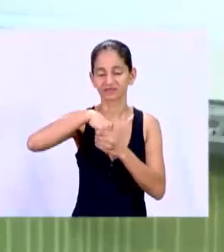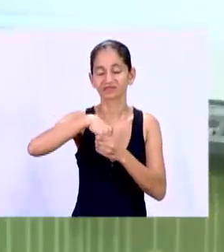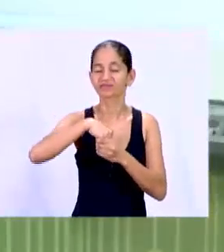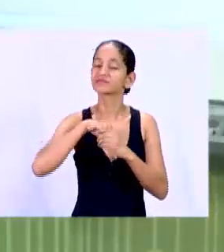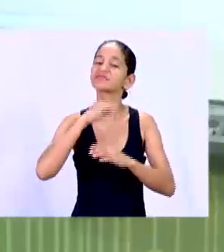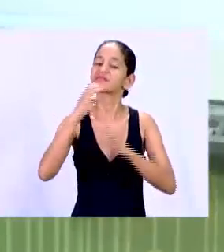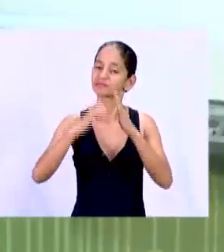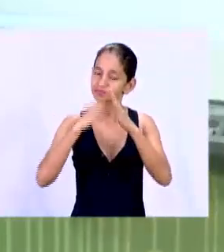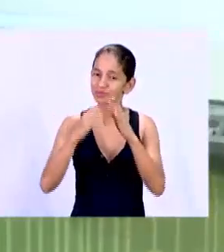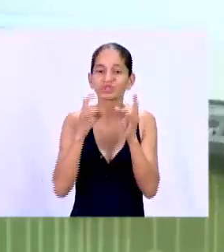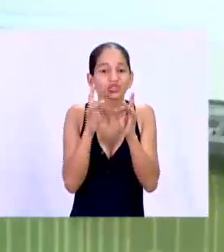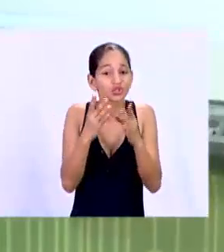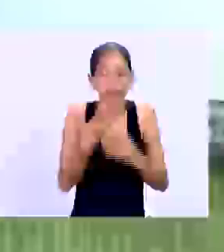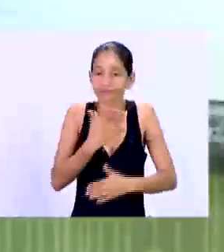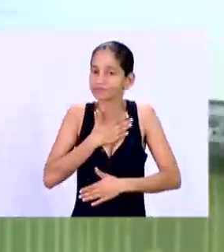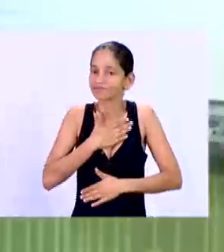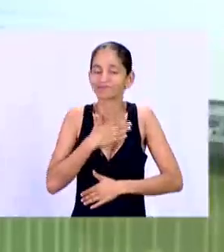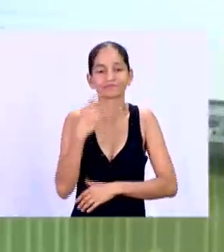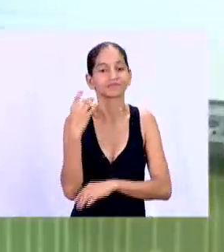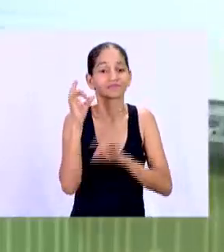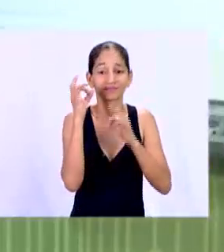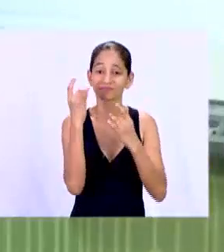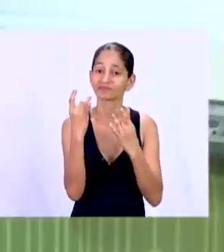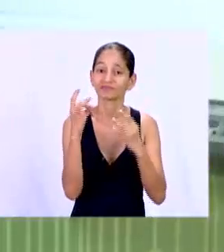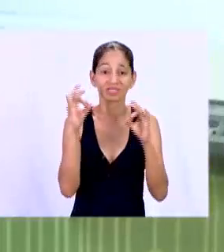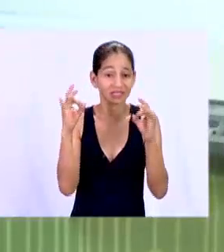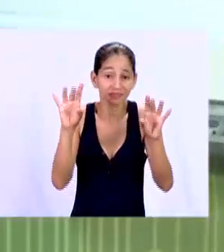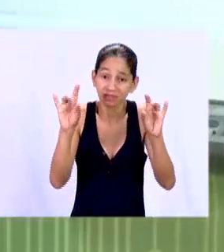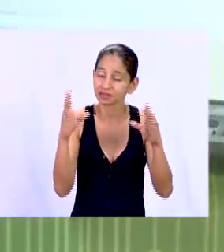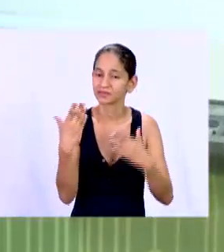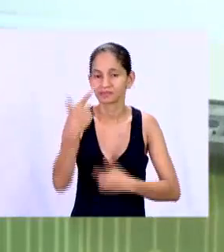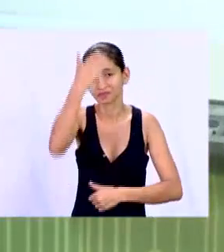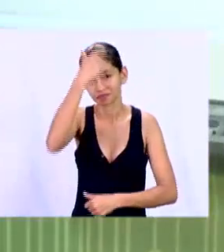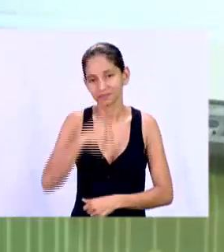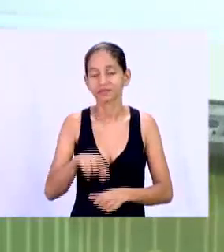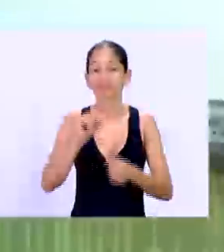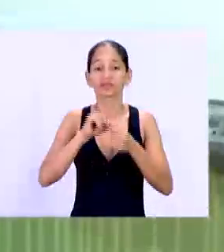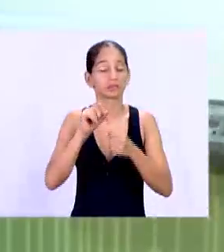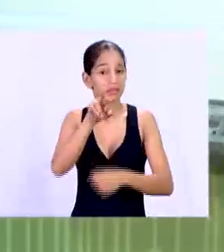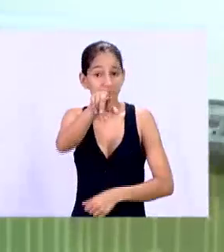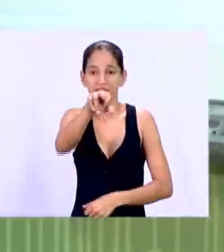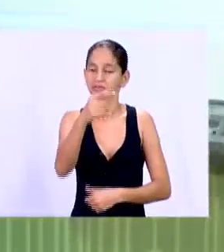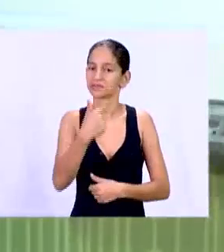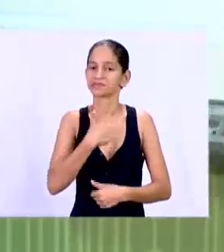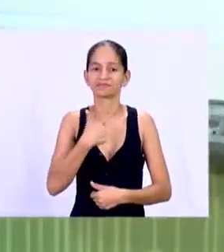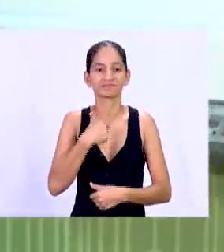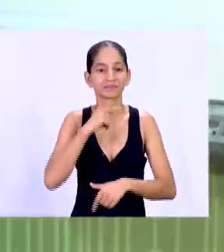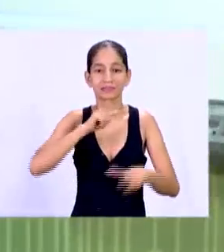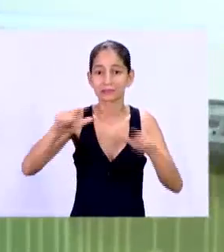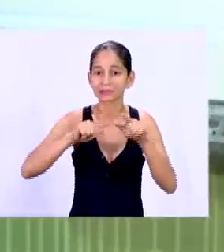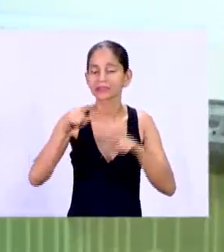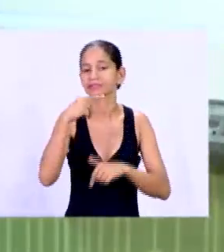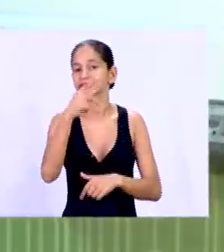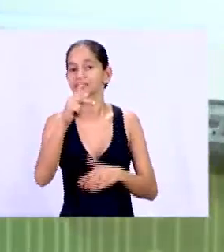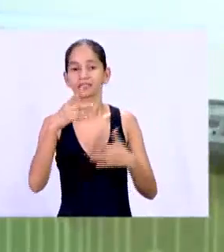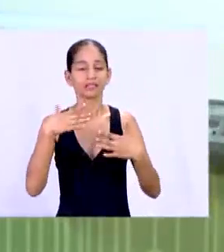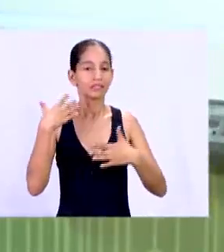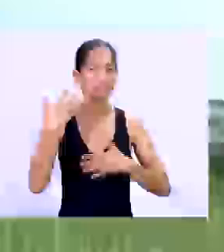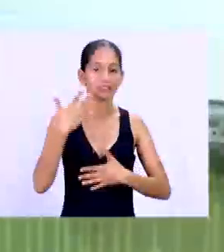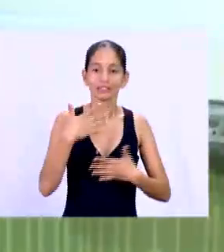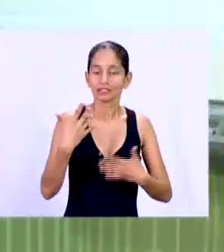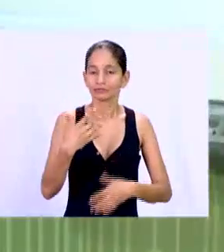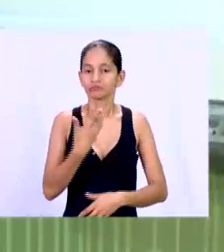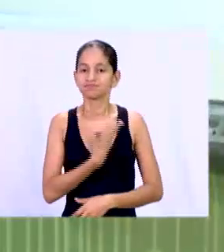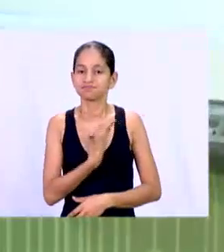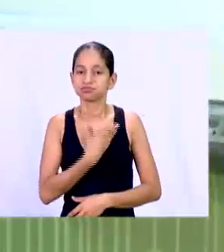acesso têm acesso a essa informação. O que você vai fazer, né? É a sua irmã, é o emprego dela, é uma pessoa que você